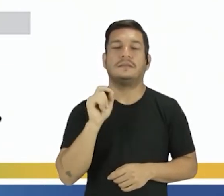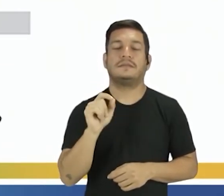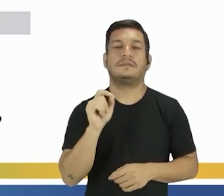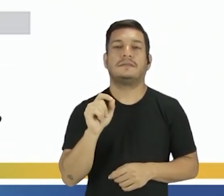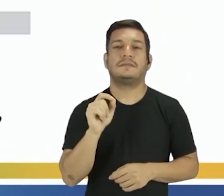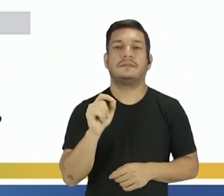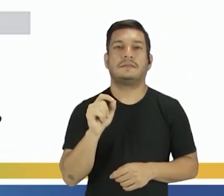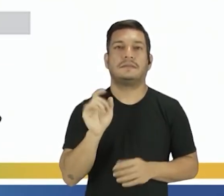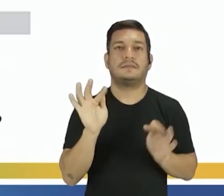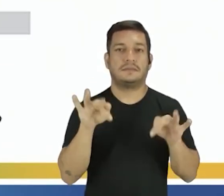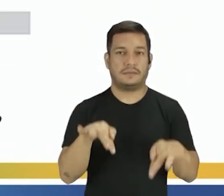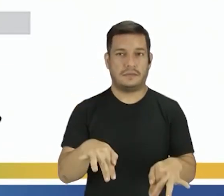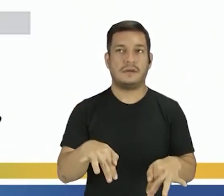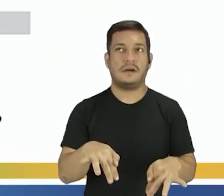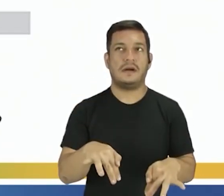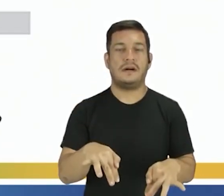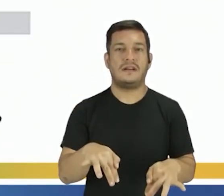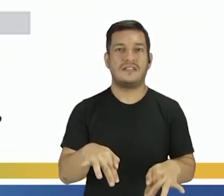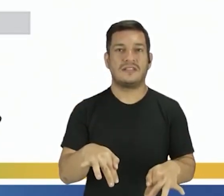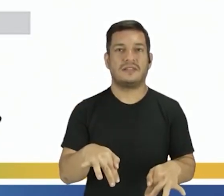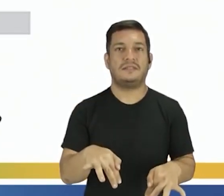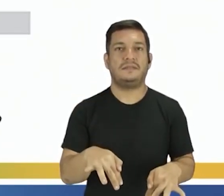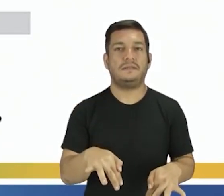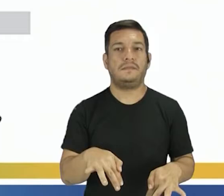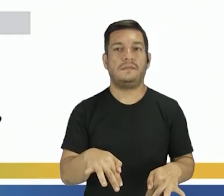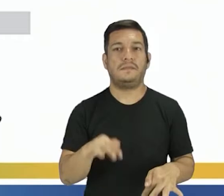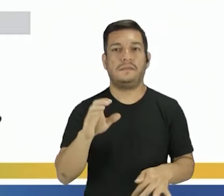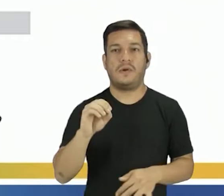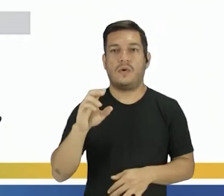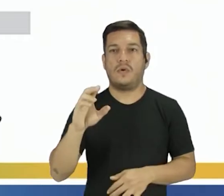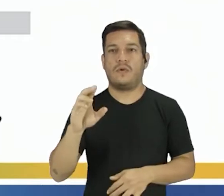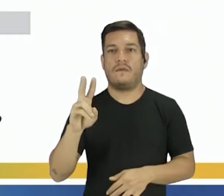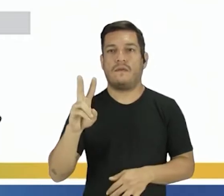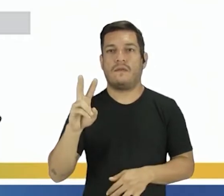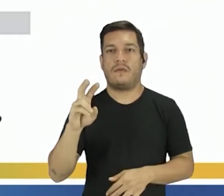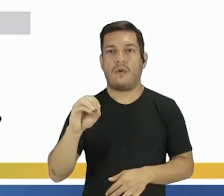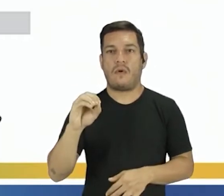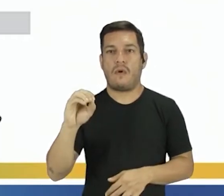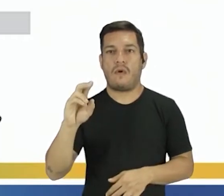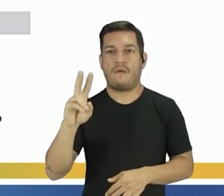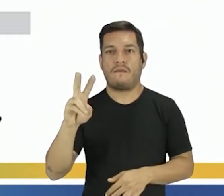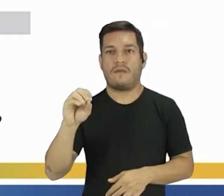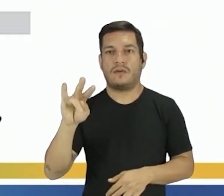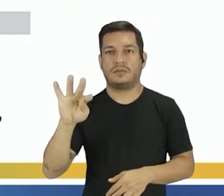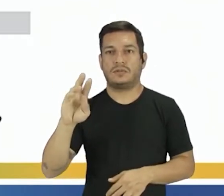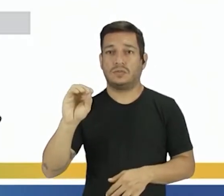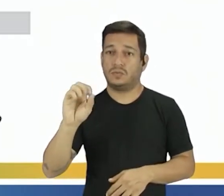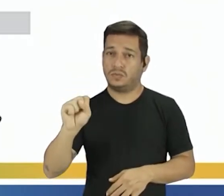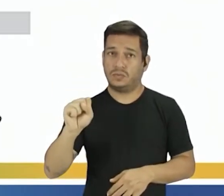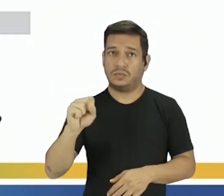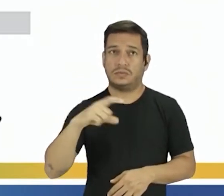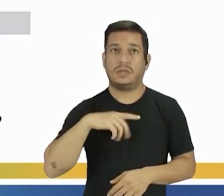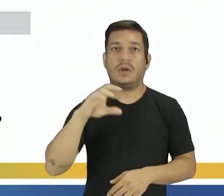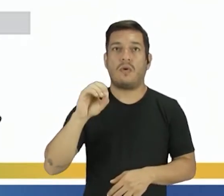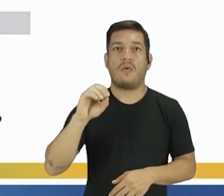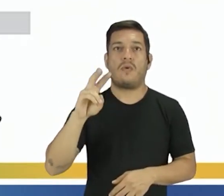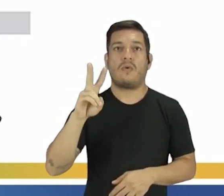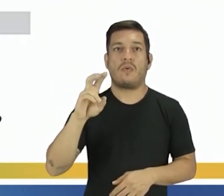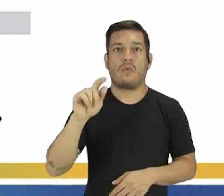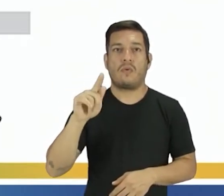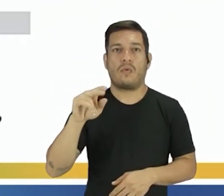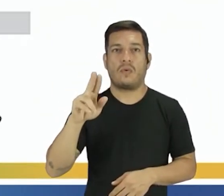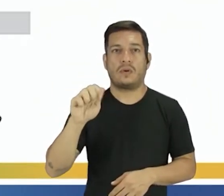essa terminação para os oócitos, tá? Então, Ó, a gente tem oogônia,